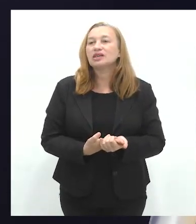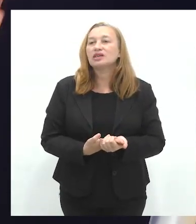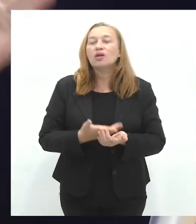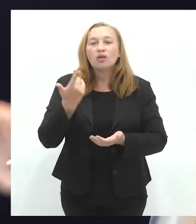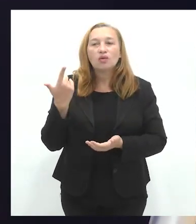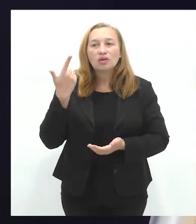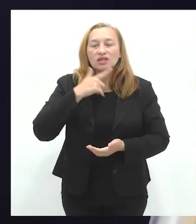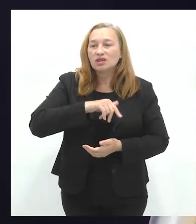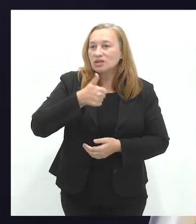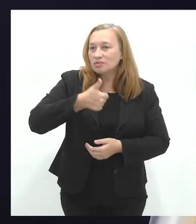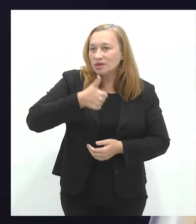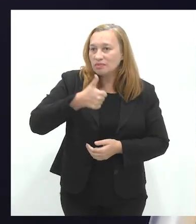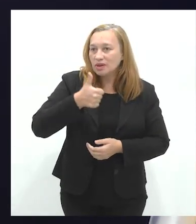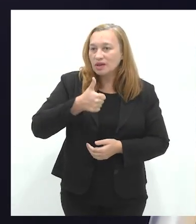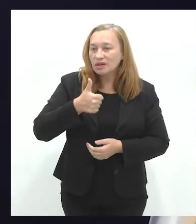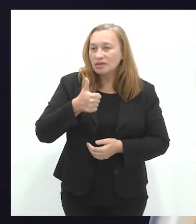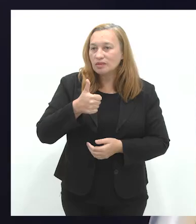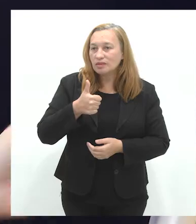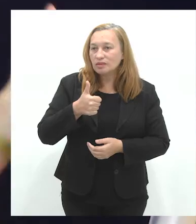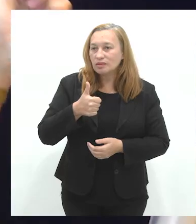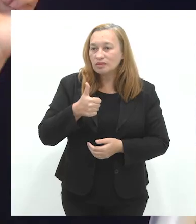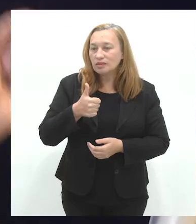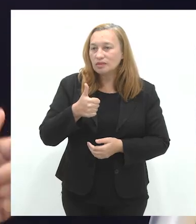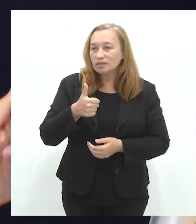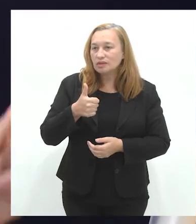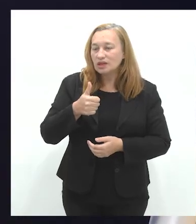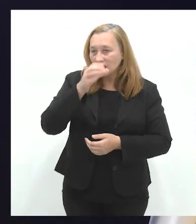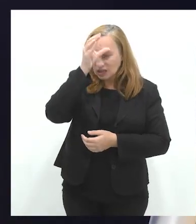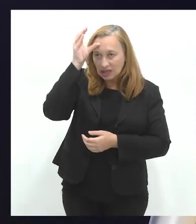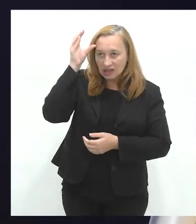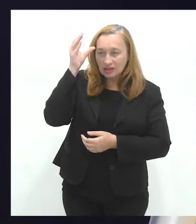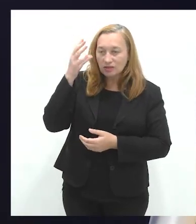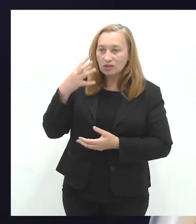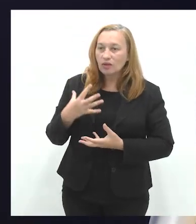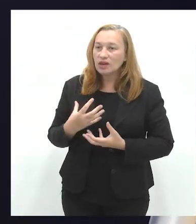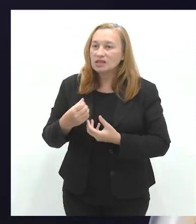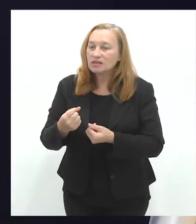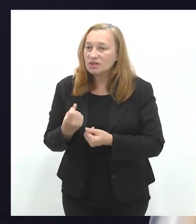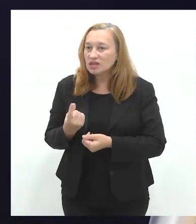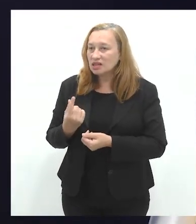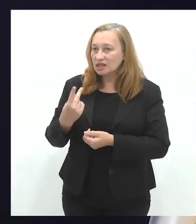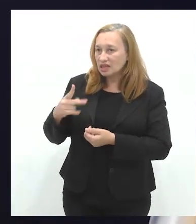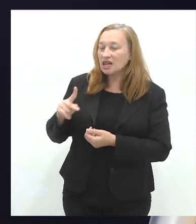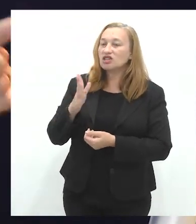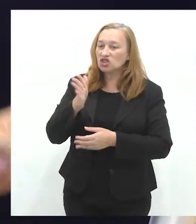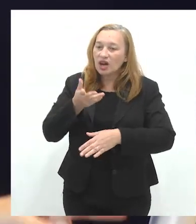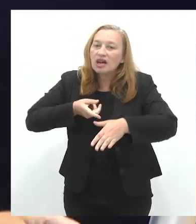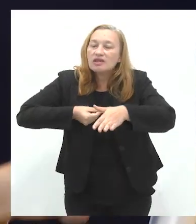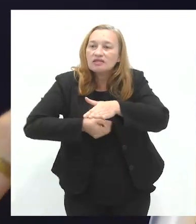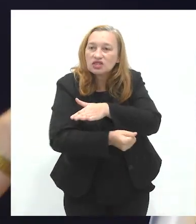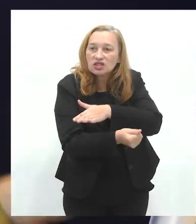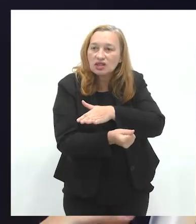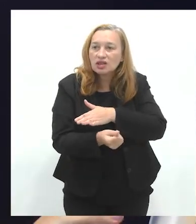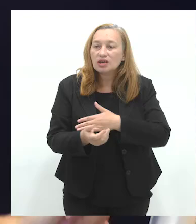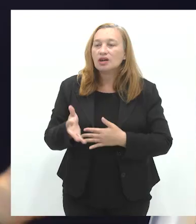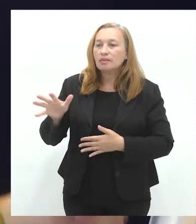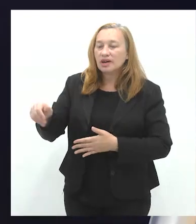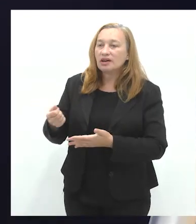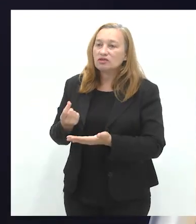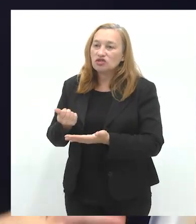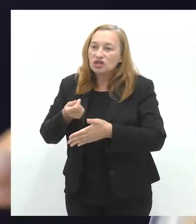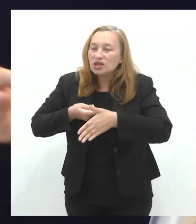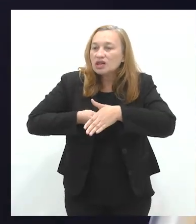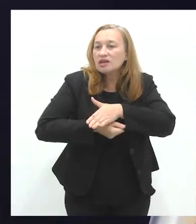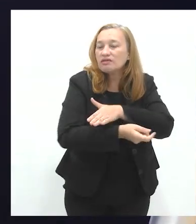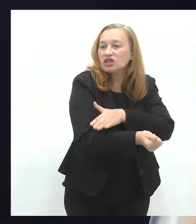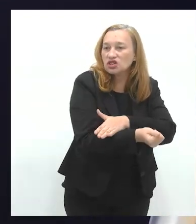eu conquistei esse primeiro paciente. E o que eu recebia dele, eu já investia no meu negócio. Então, eu recebia, atendia ele no